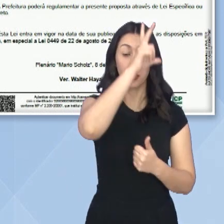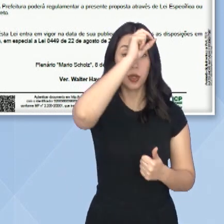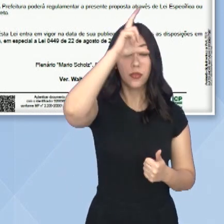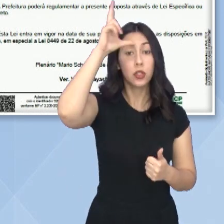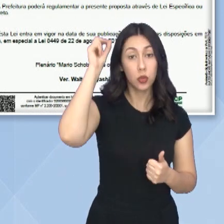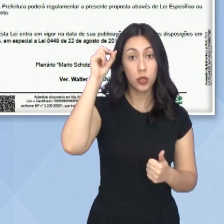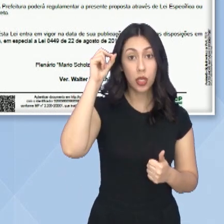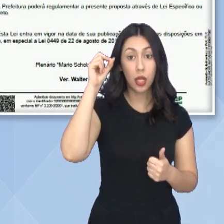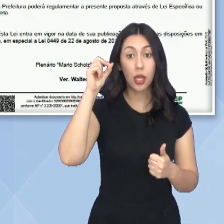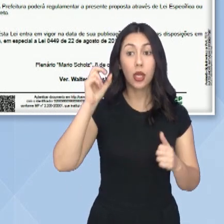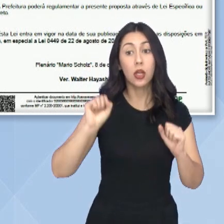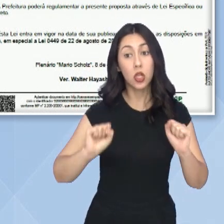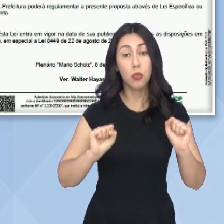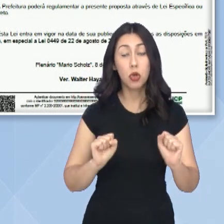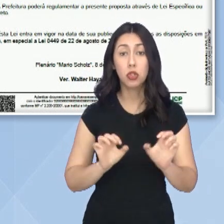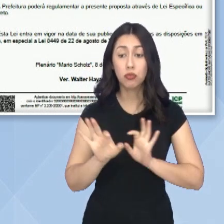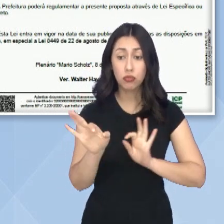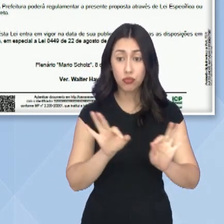poderia edificar ali